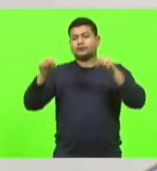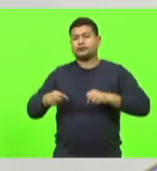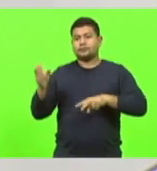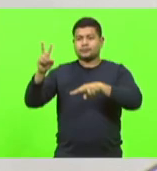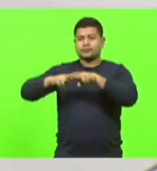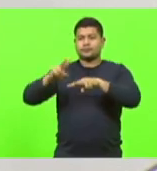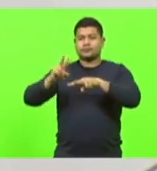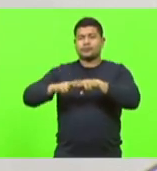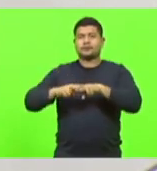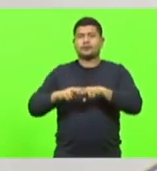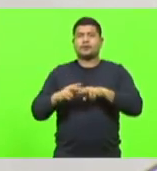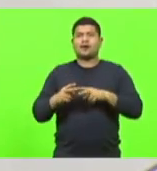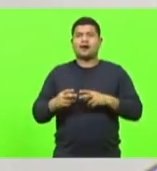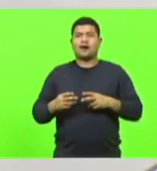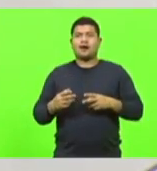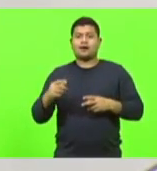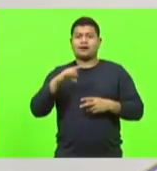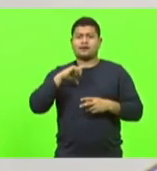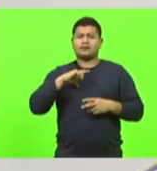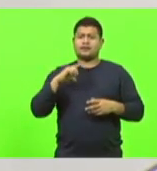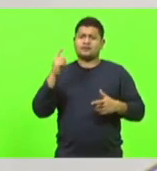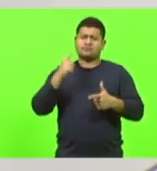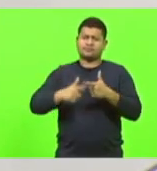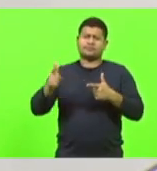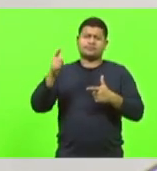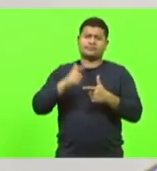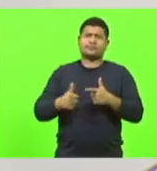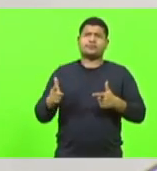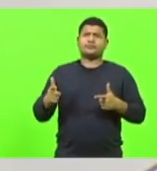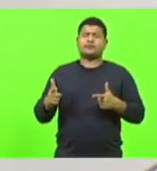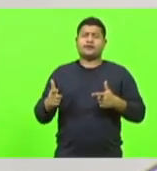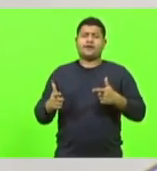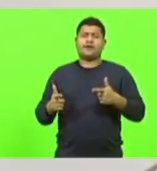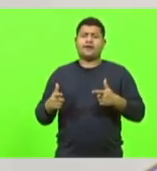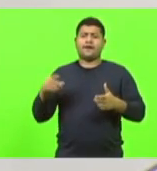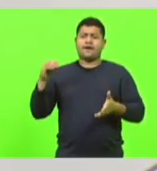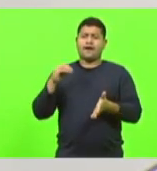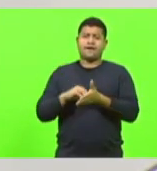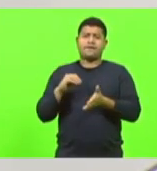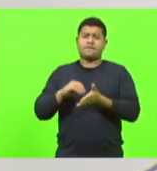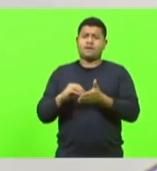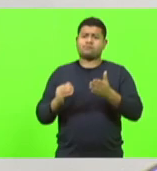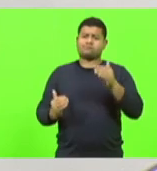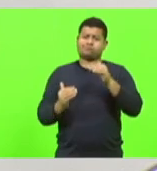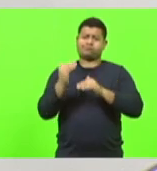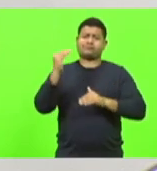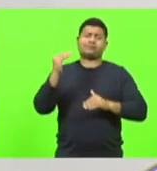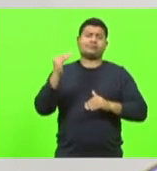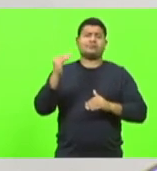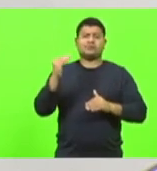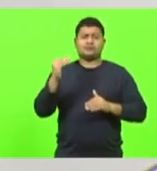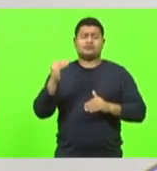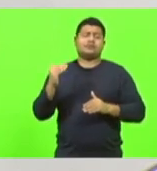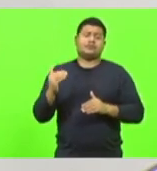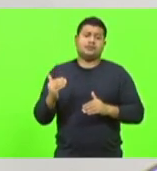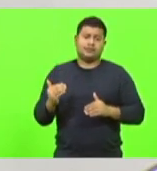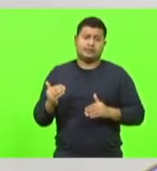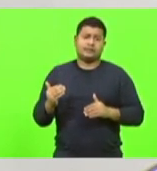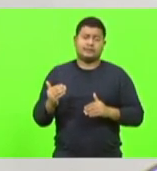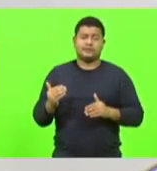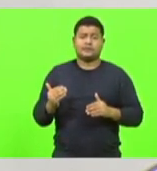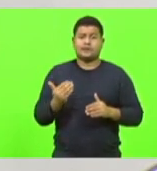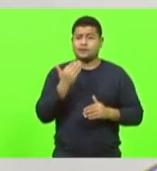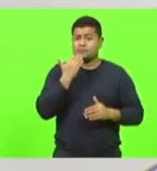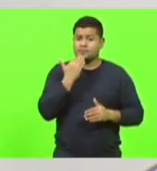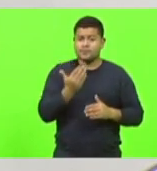termos macumba usam um desentendimento generalizado implora aos